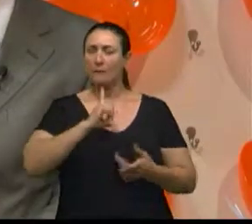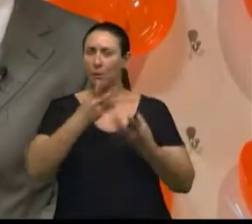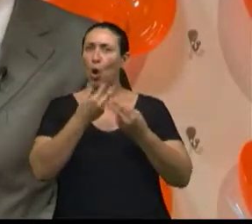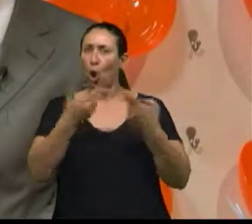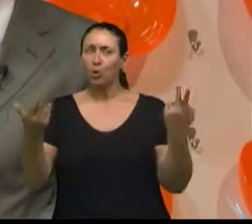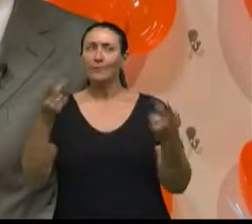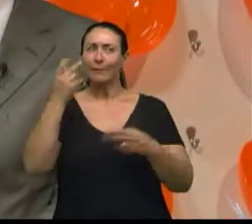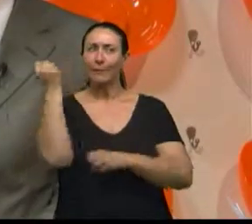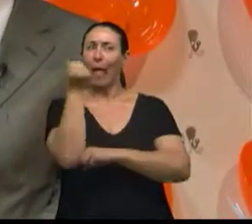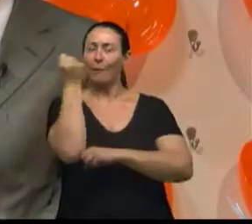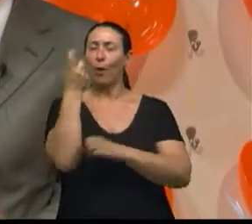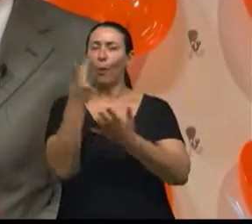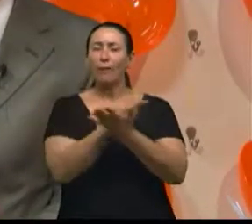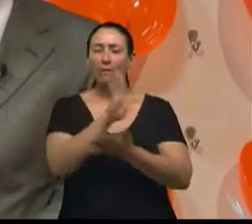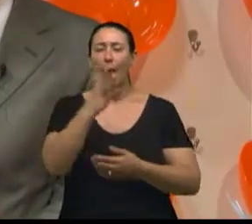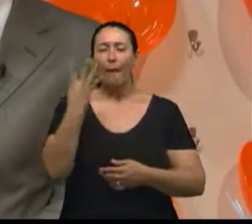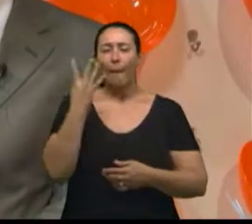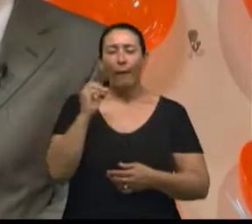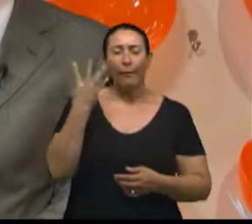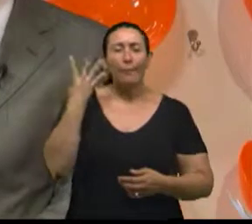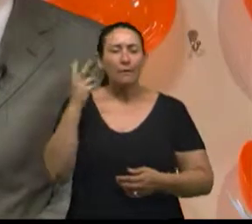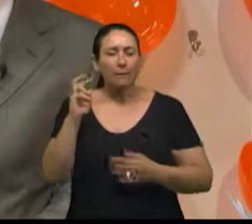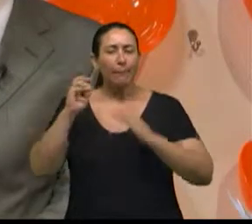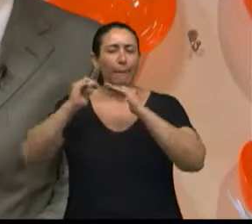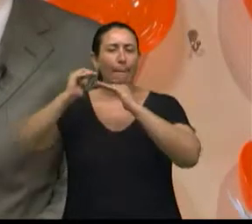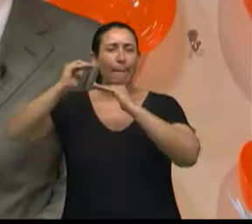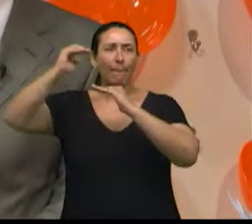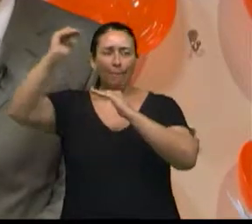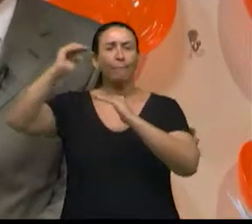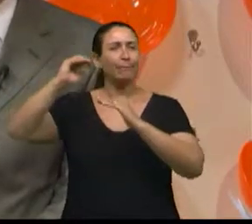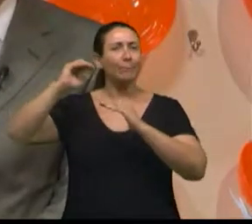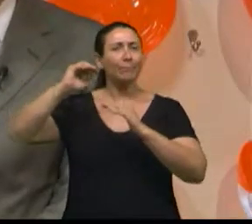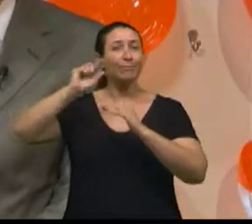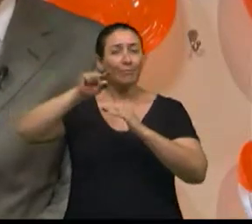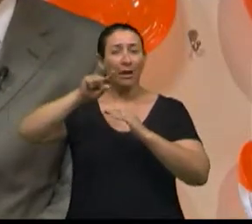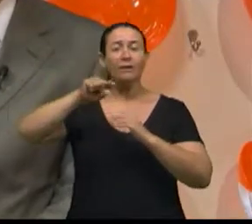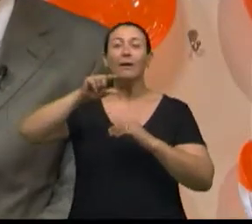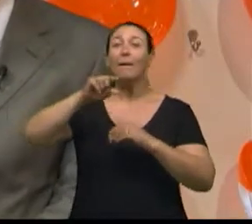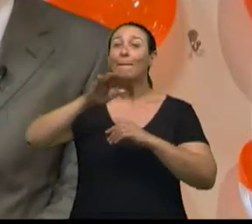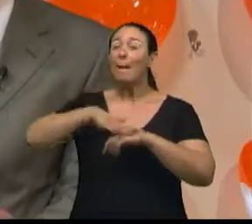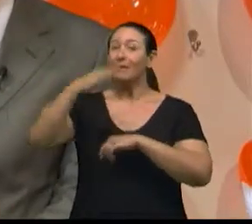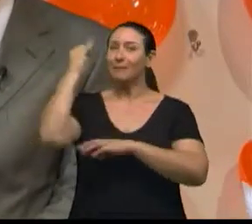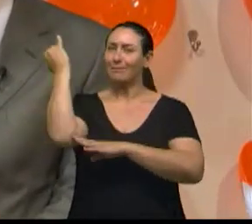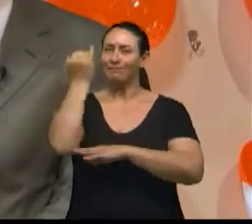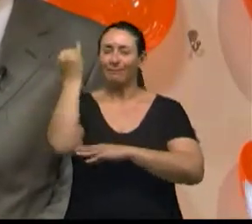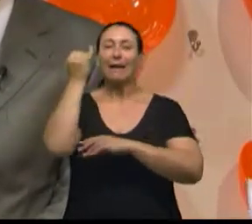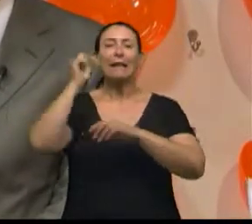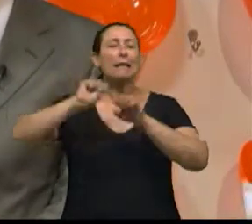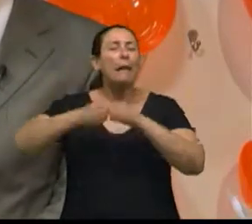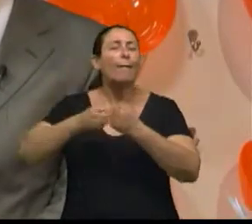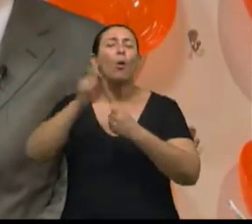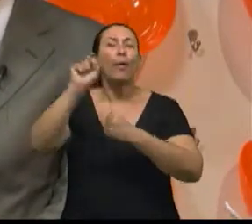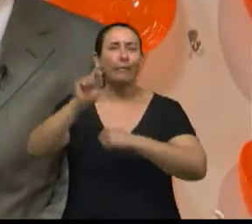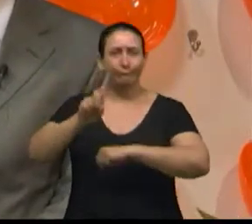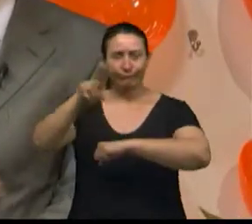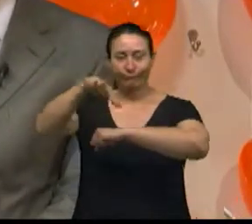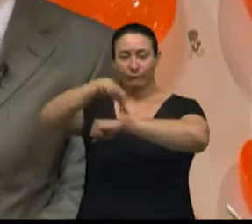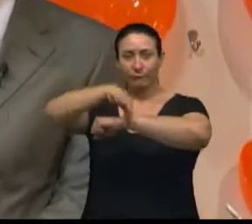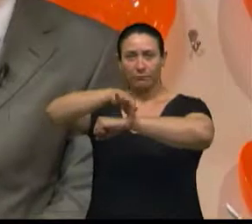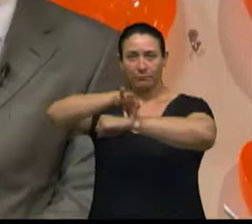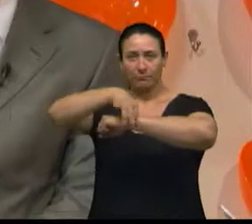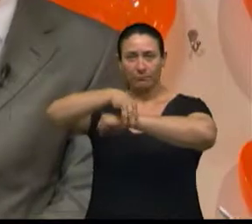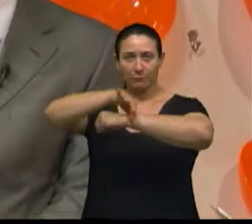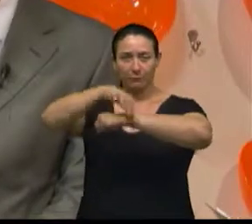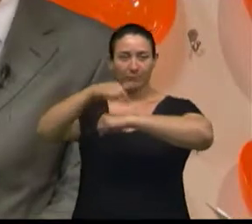45 anos, e em pessoas de mais idade. São as fraturas no punho, chamada fratura de colis, onde a pessoa cai